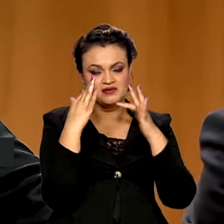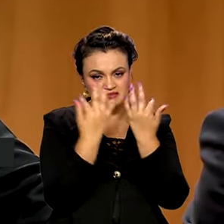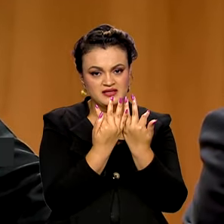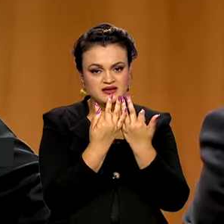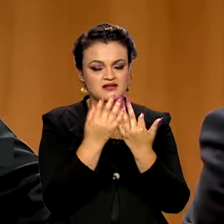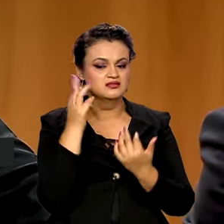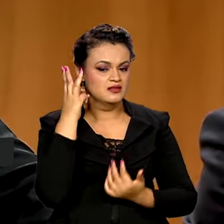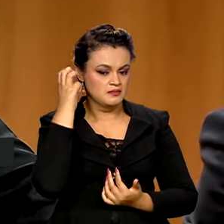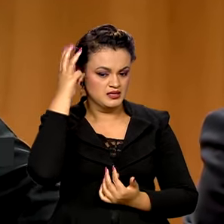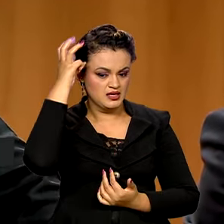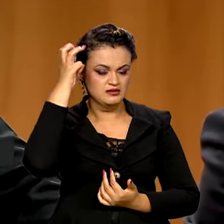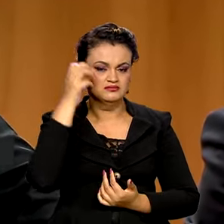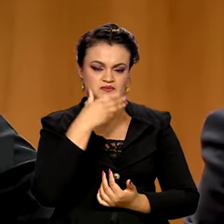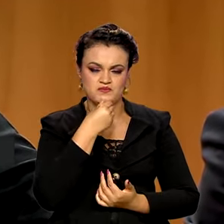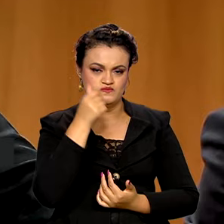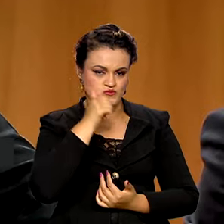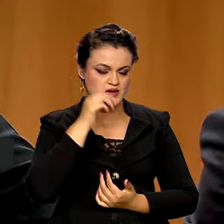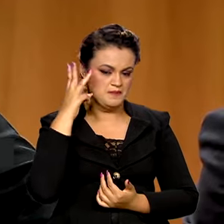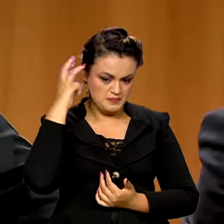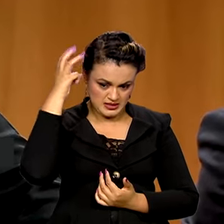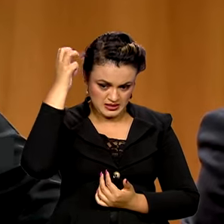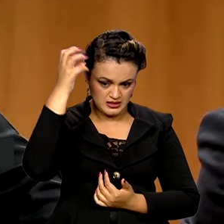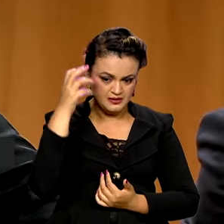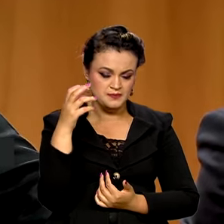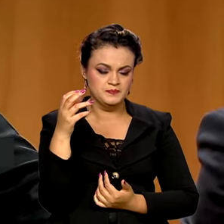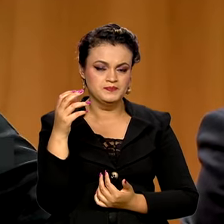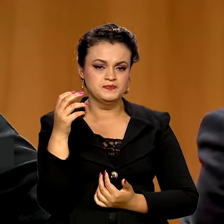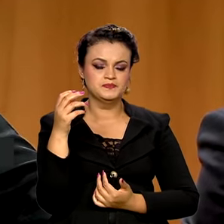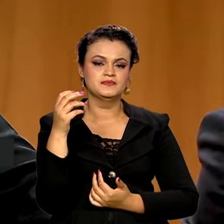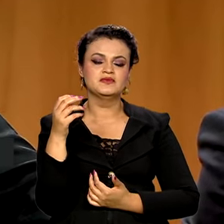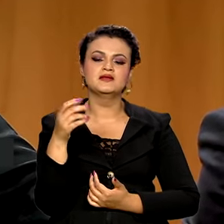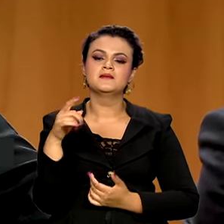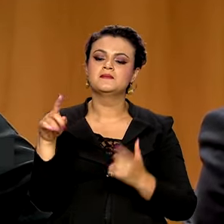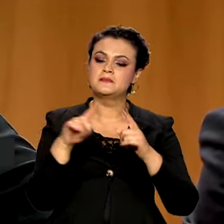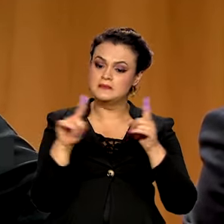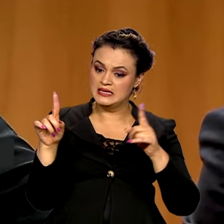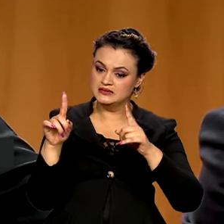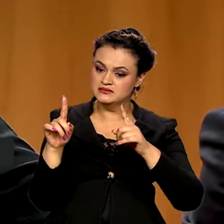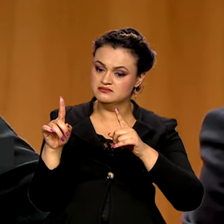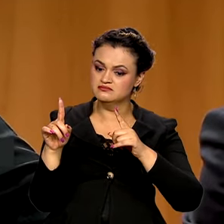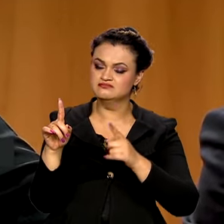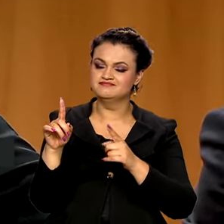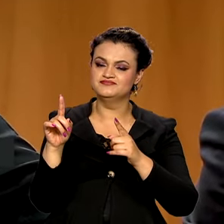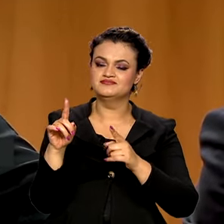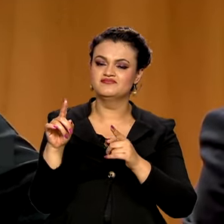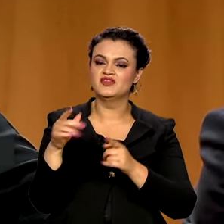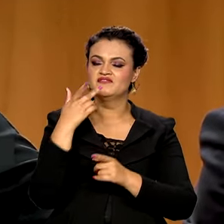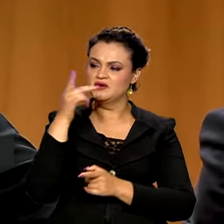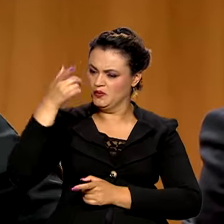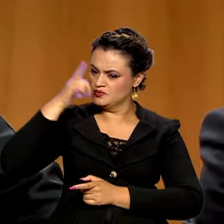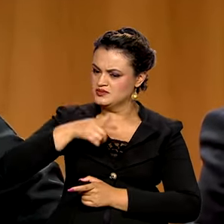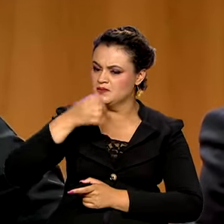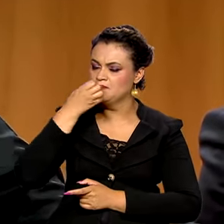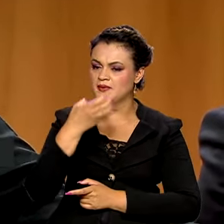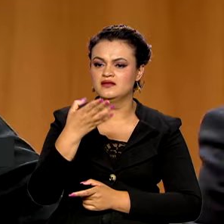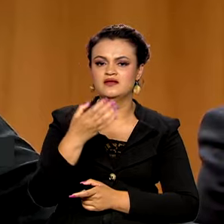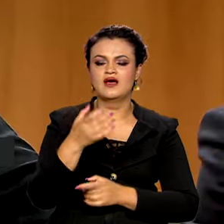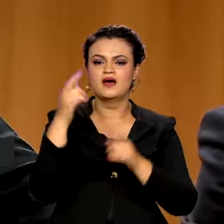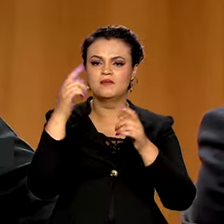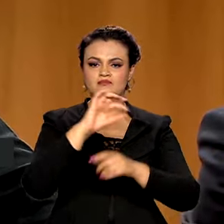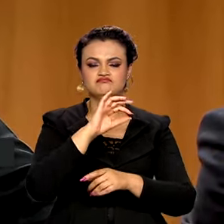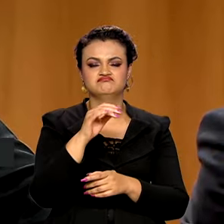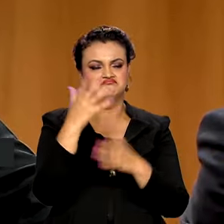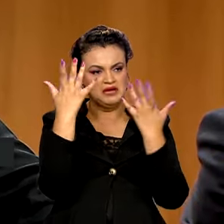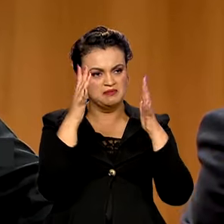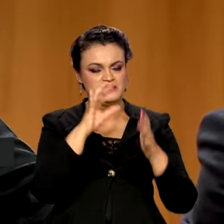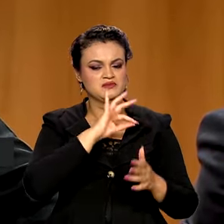família da vereadora Marielle, mas quero dedicar esse êxito às polícias